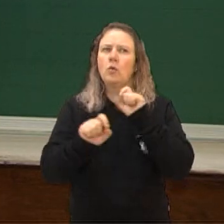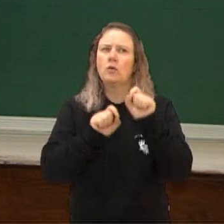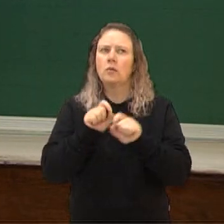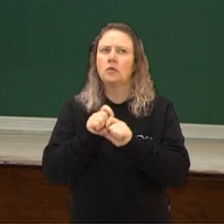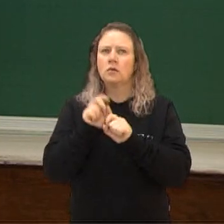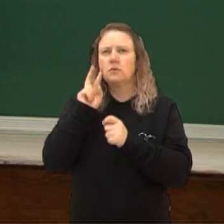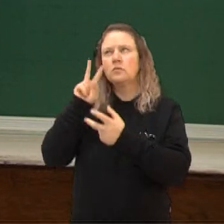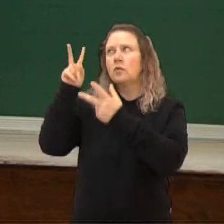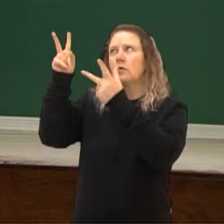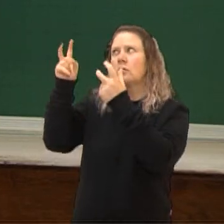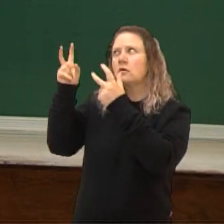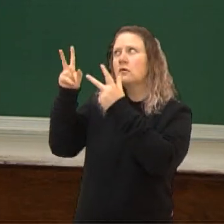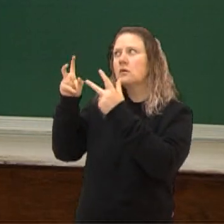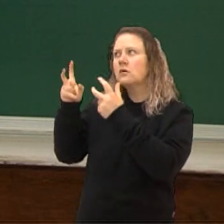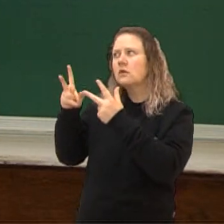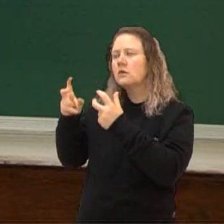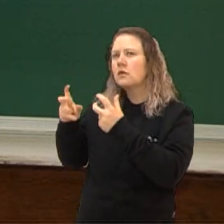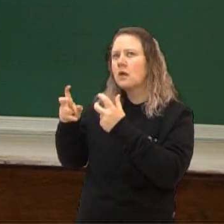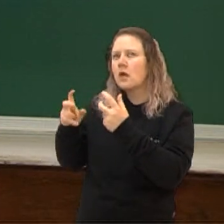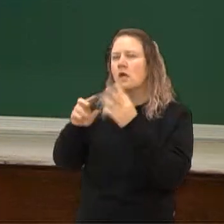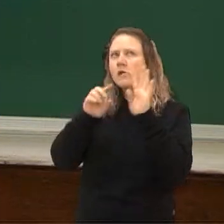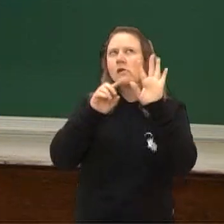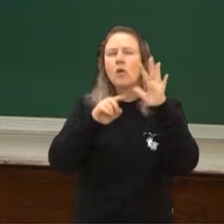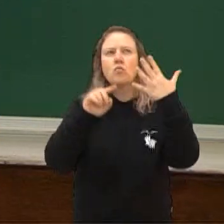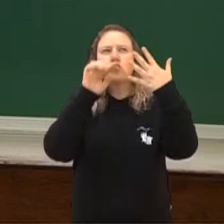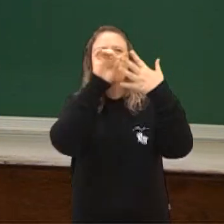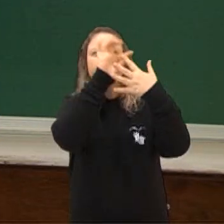pelas próprias alternativas,